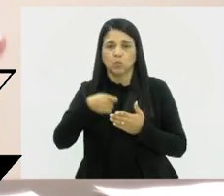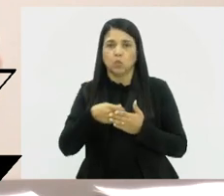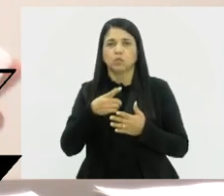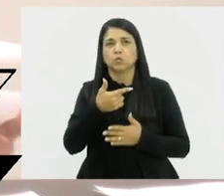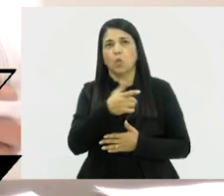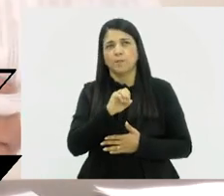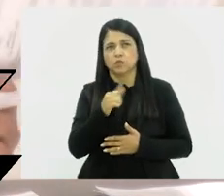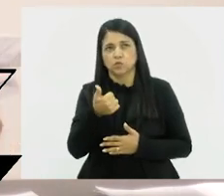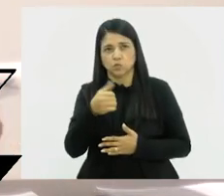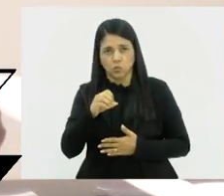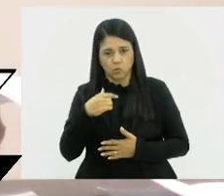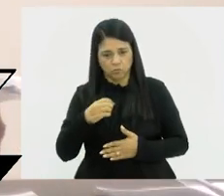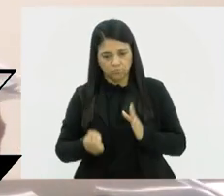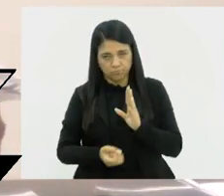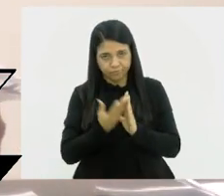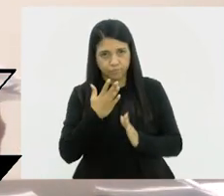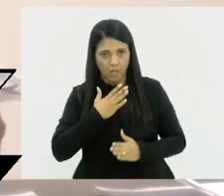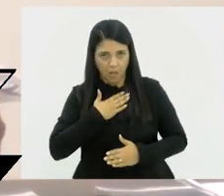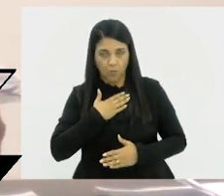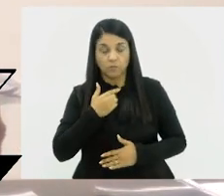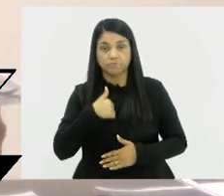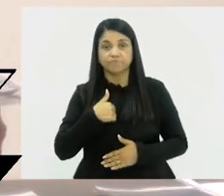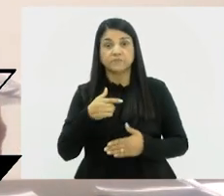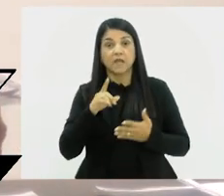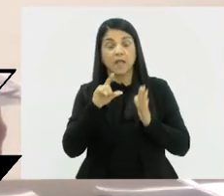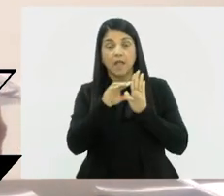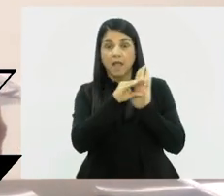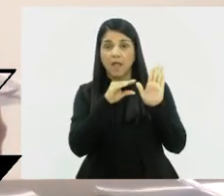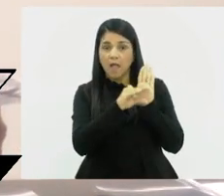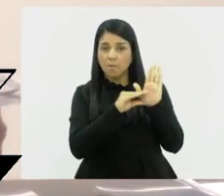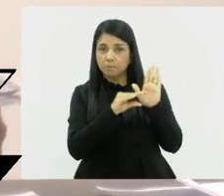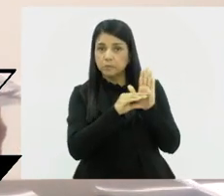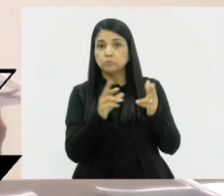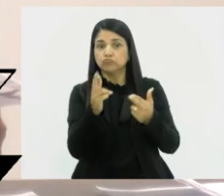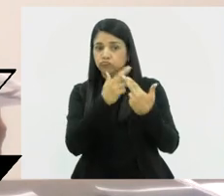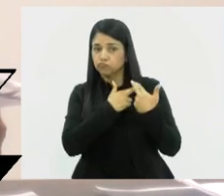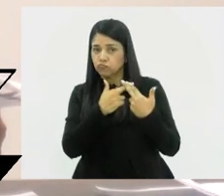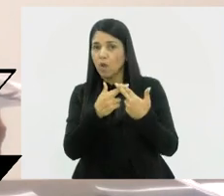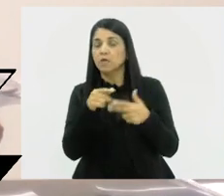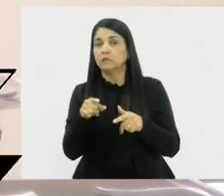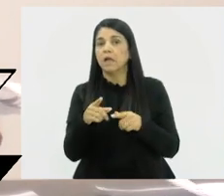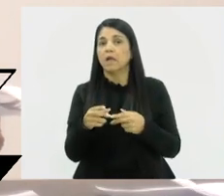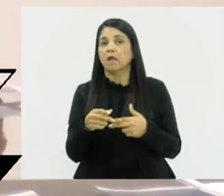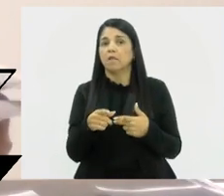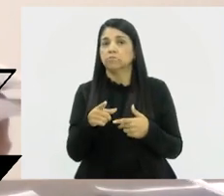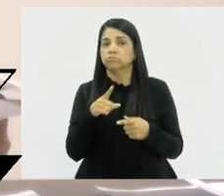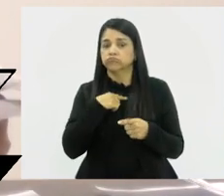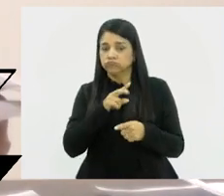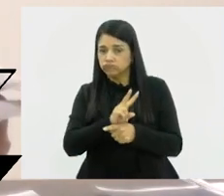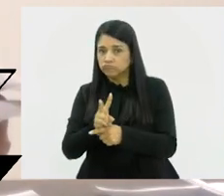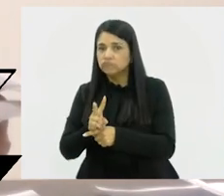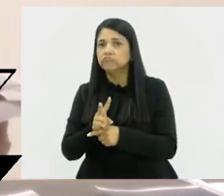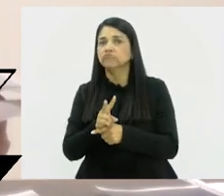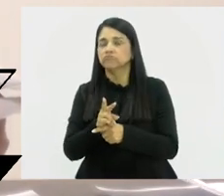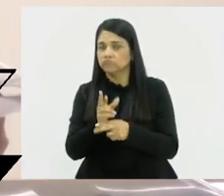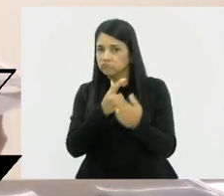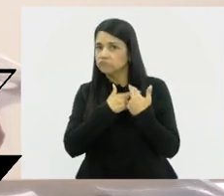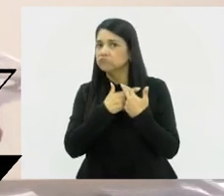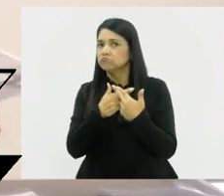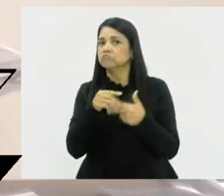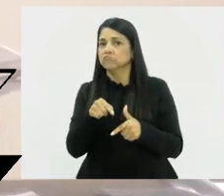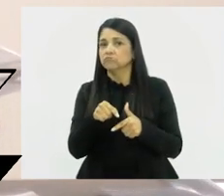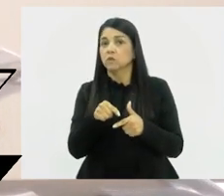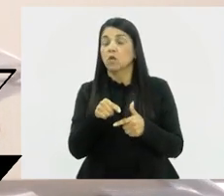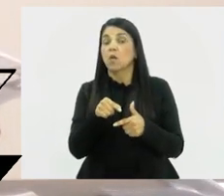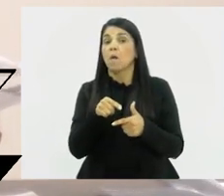2018, ele tem vários capítulos sobre a guarda responsável, a posse responsável, explica o que é a posse responsável,